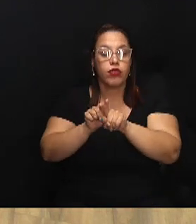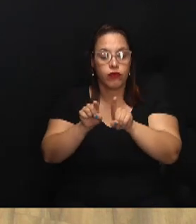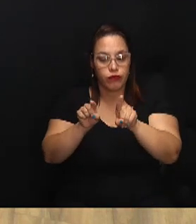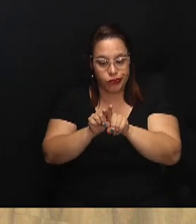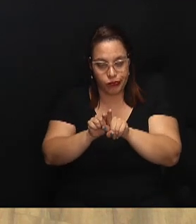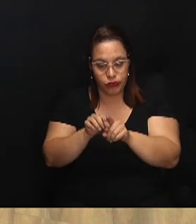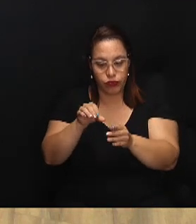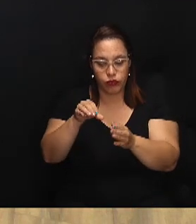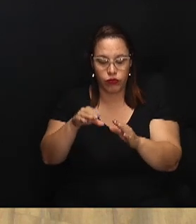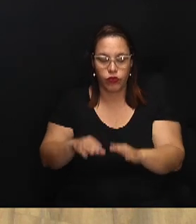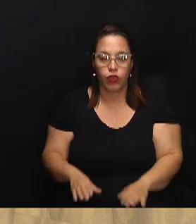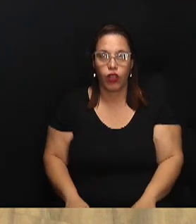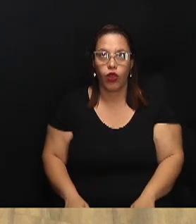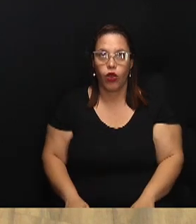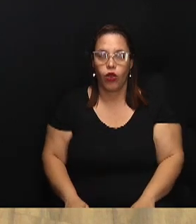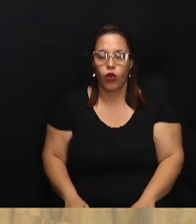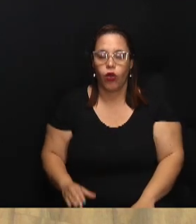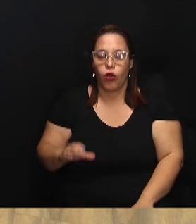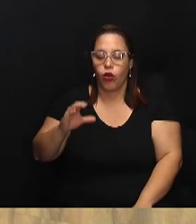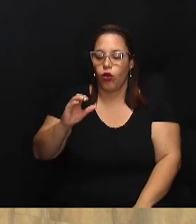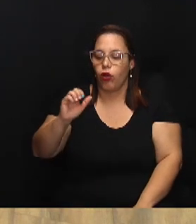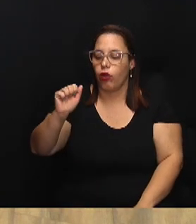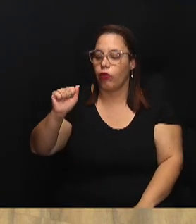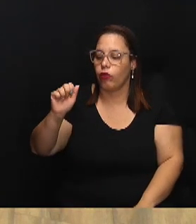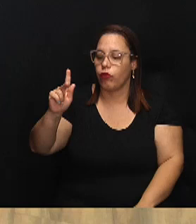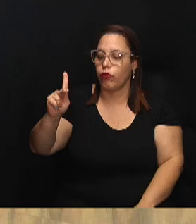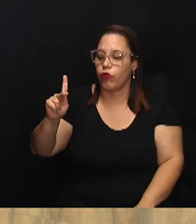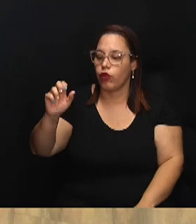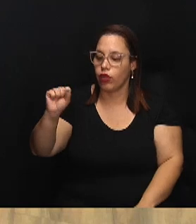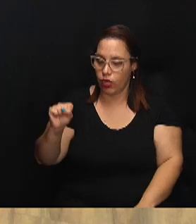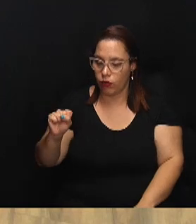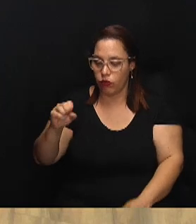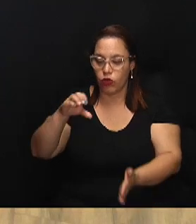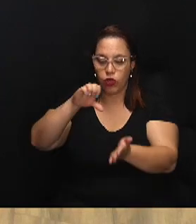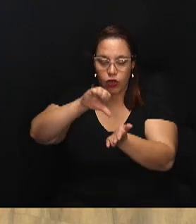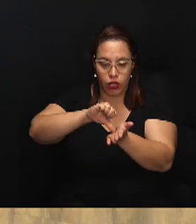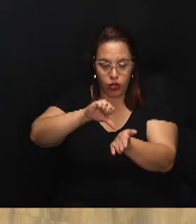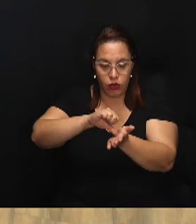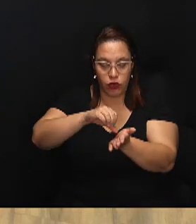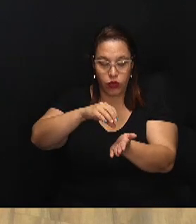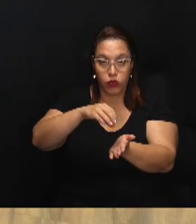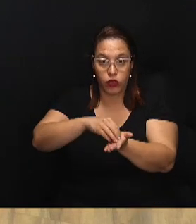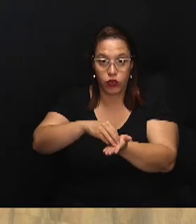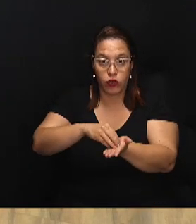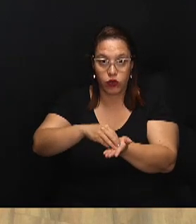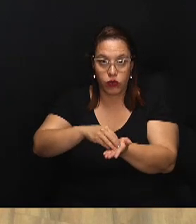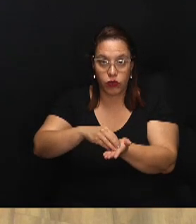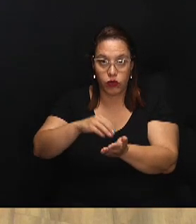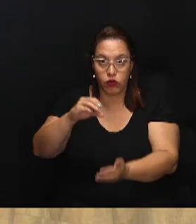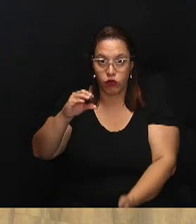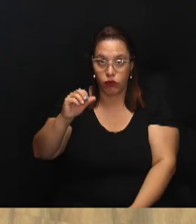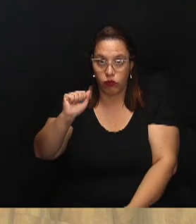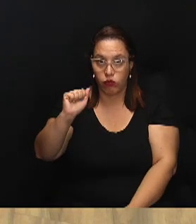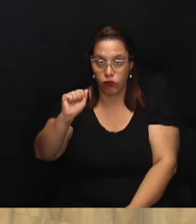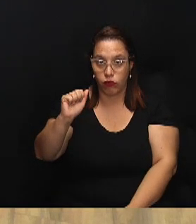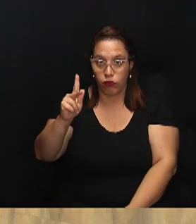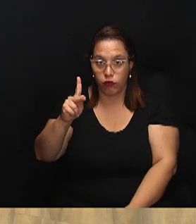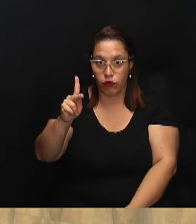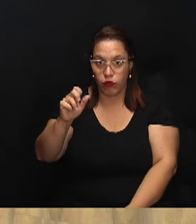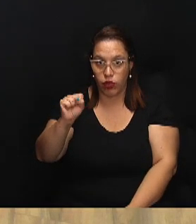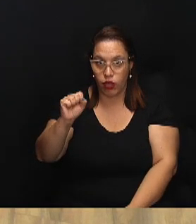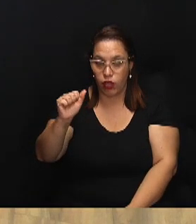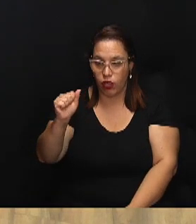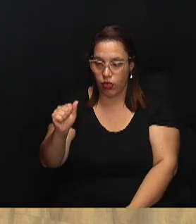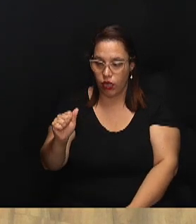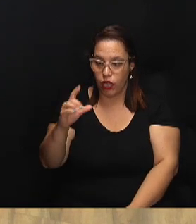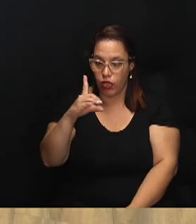municípios os CAPs, que são os Centros de Atenção Psicossocial. Em Campinas, inclusive, a gente tem o CAPs AD, no